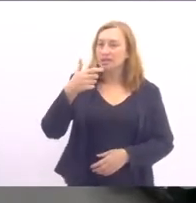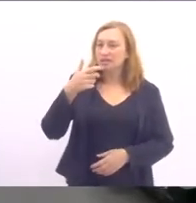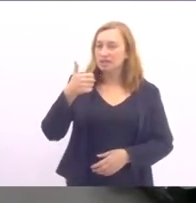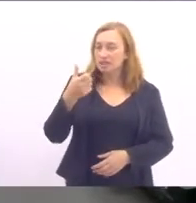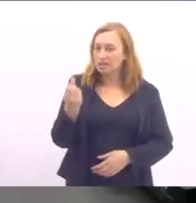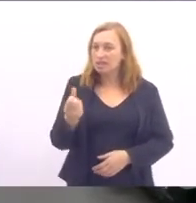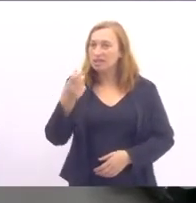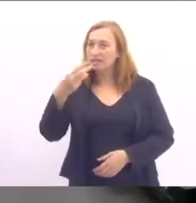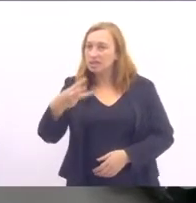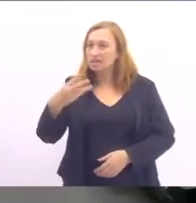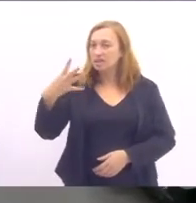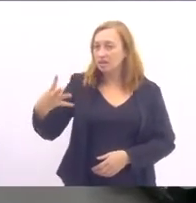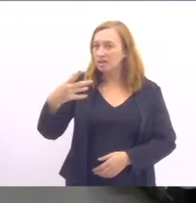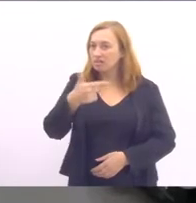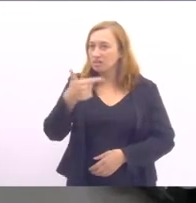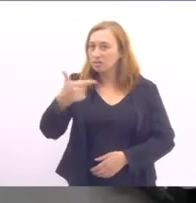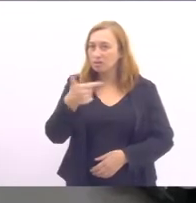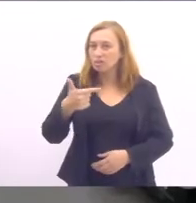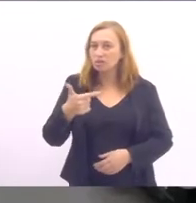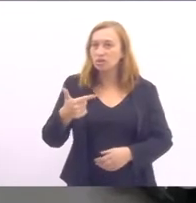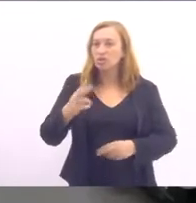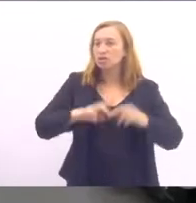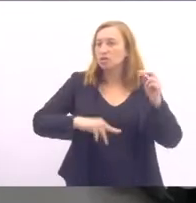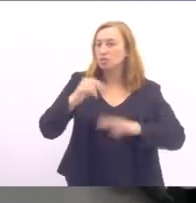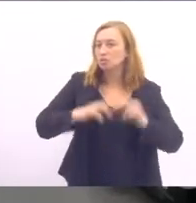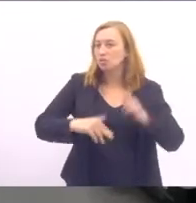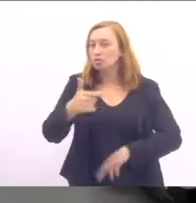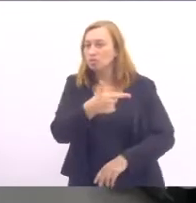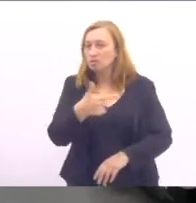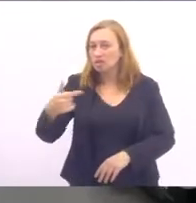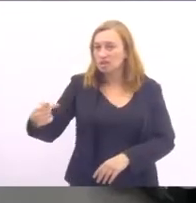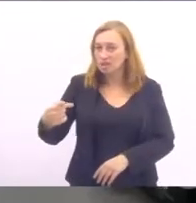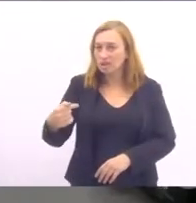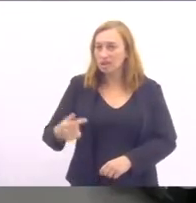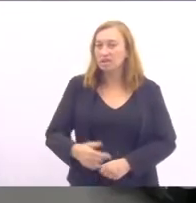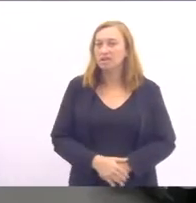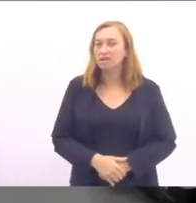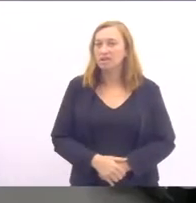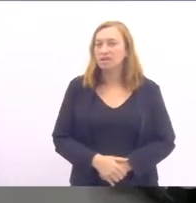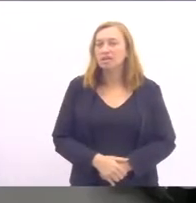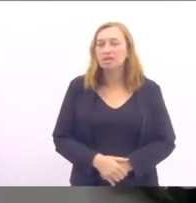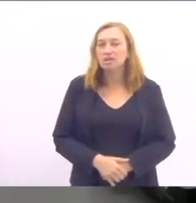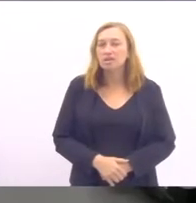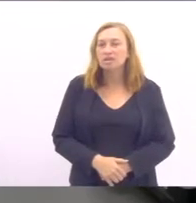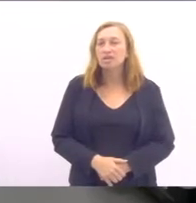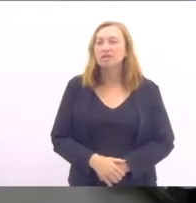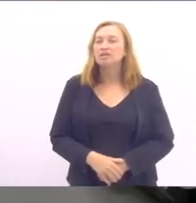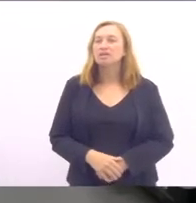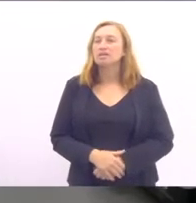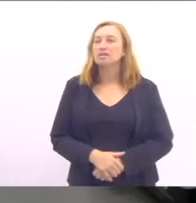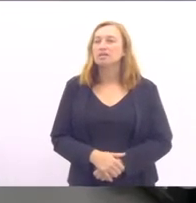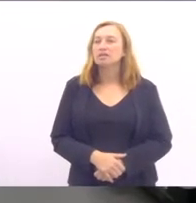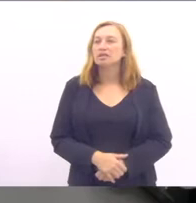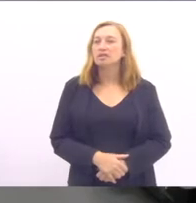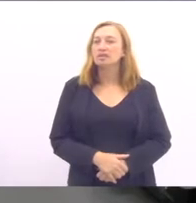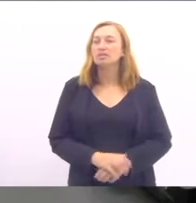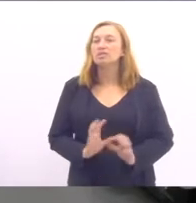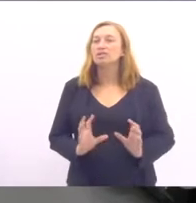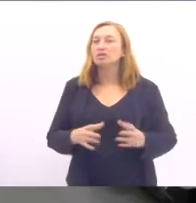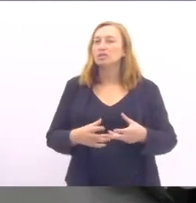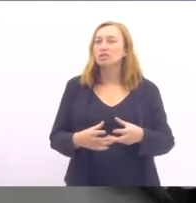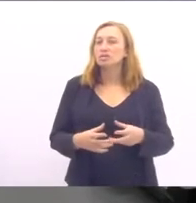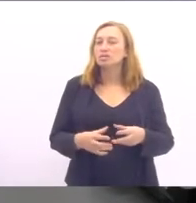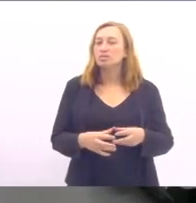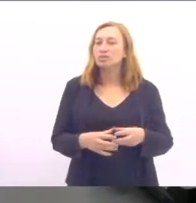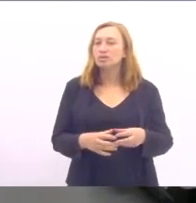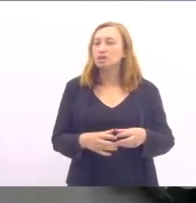7.634, de 22 de junho de 2017, de autoria do deputado Carlos Minks. Os grandes geradores de